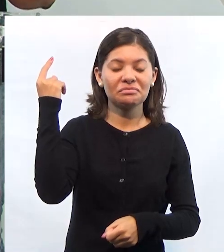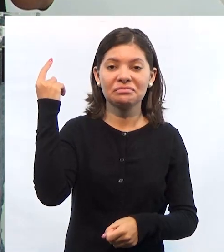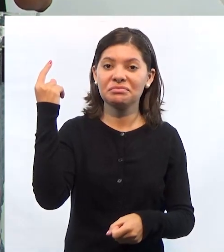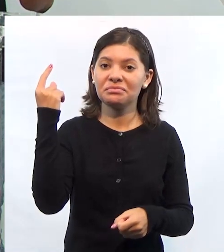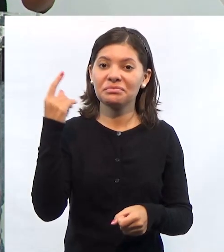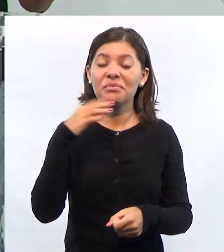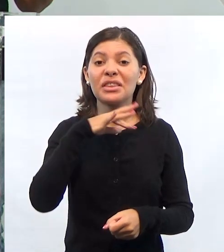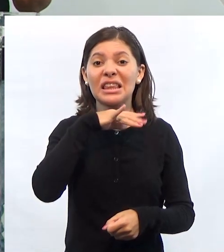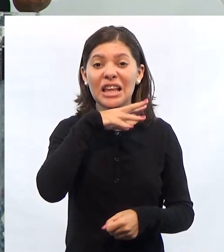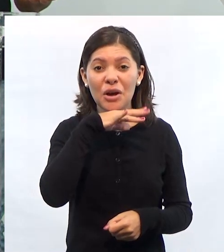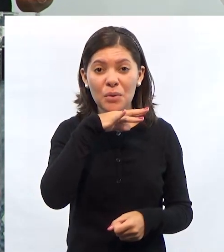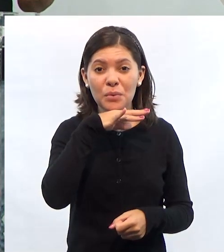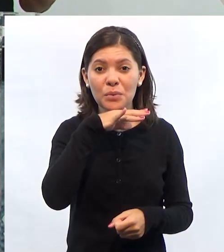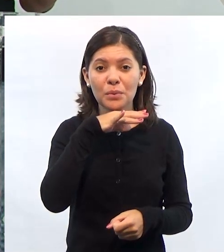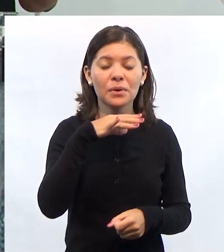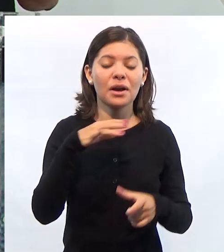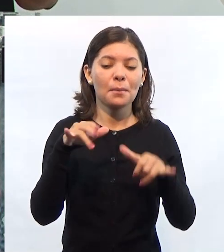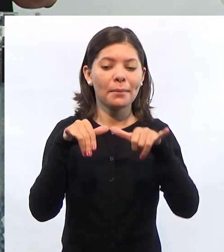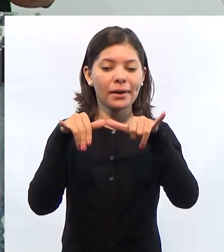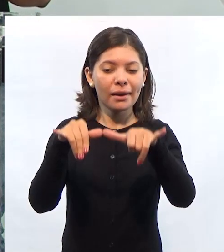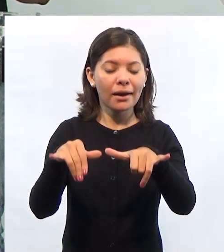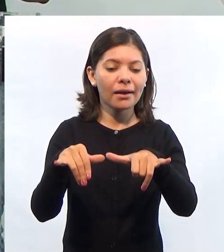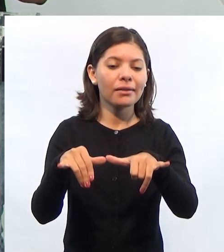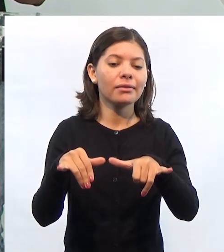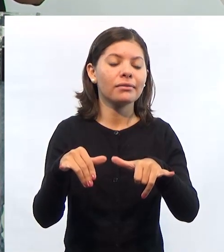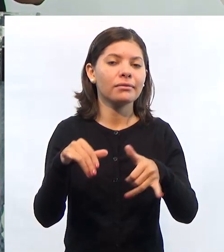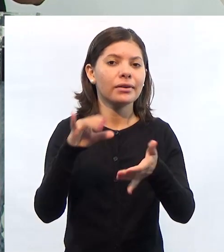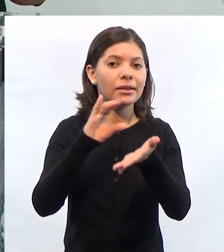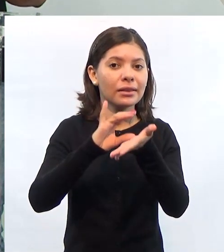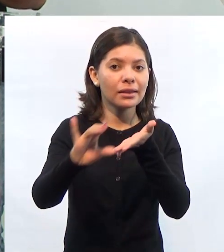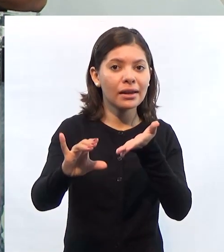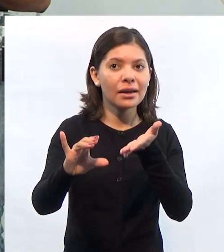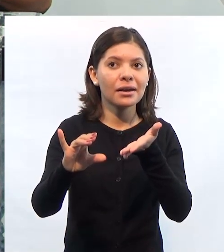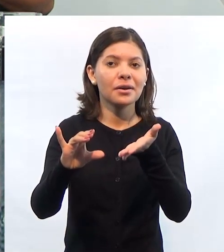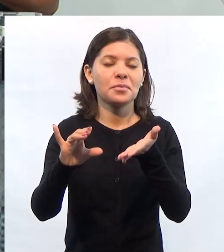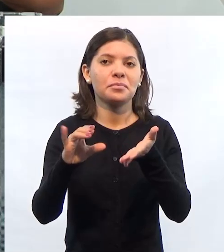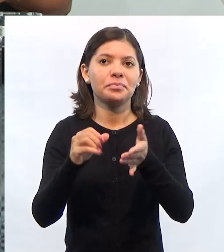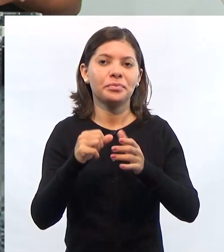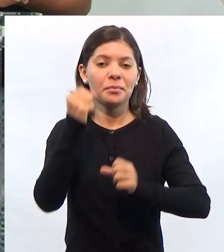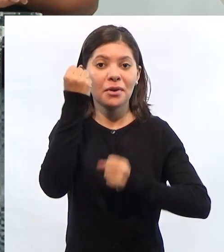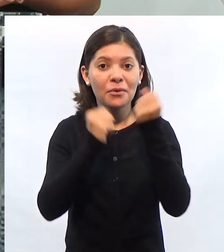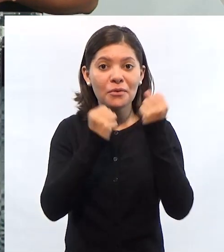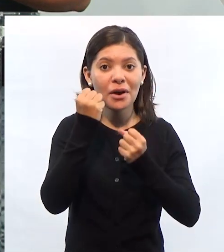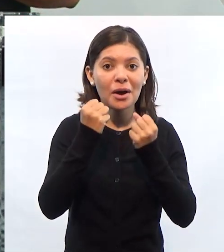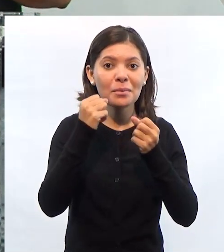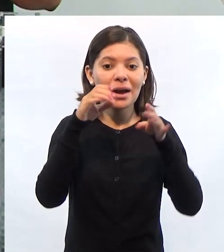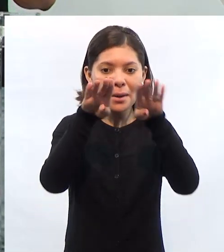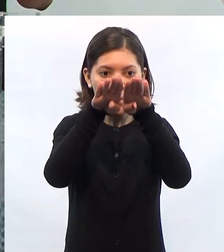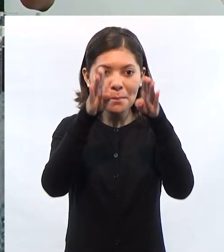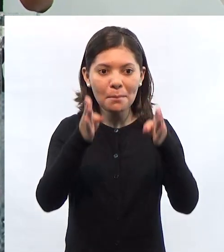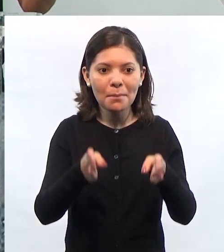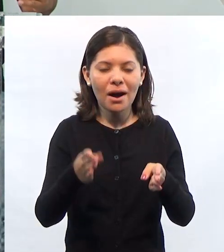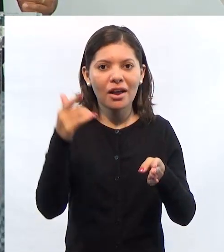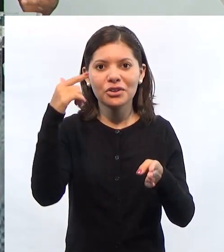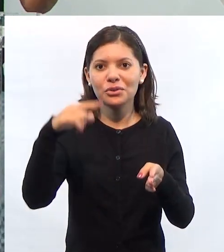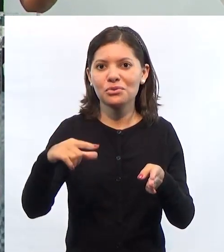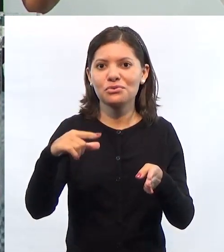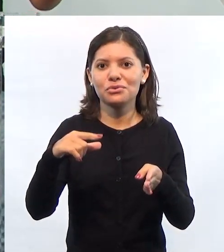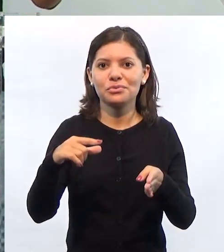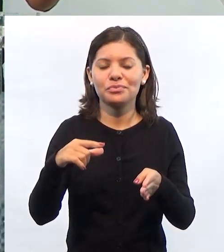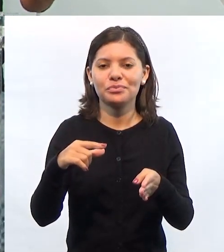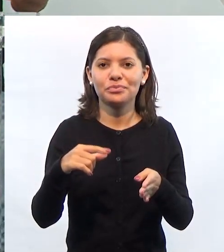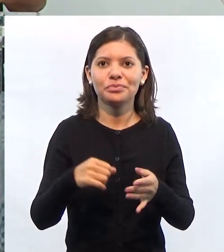o mercado entrega para fábrica fábrica manufatura ele e embala novamente gente isso